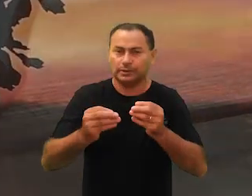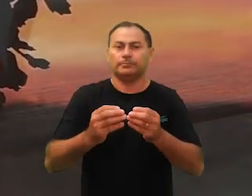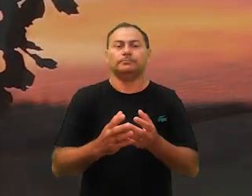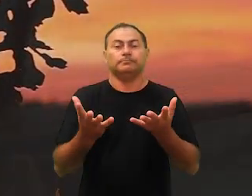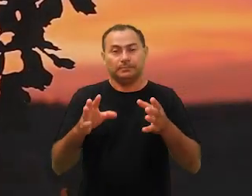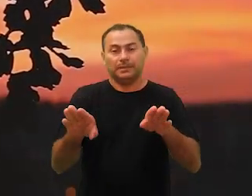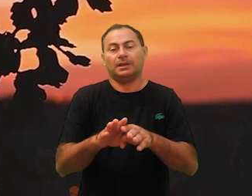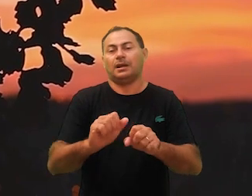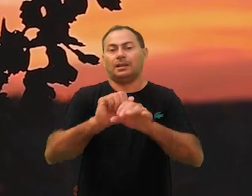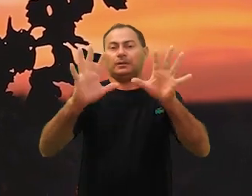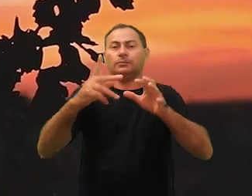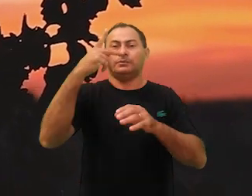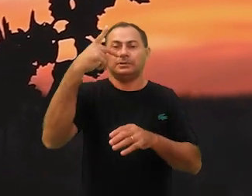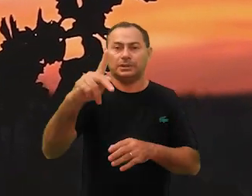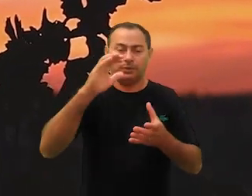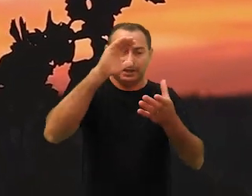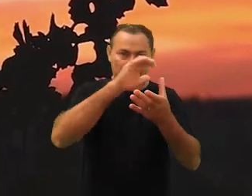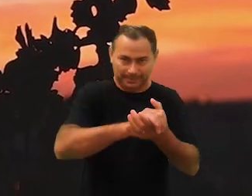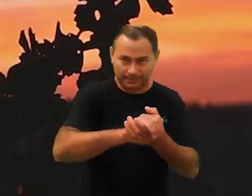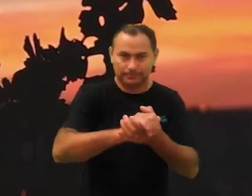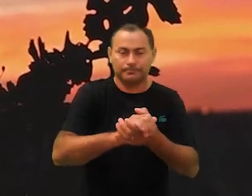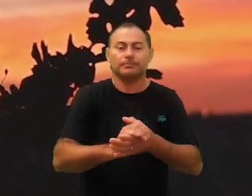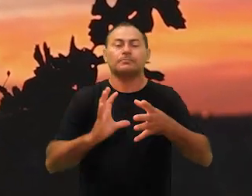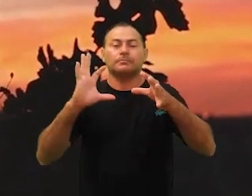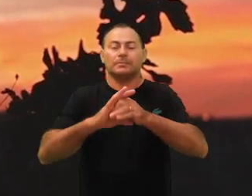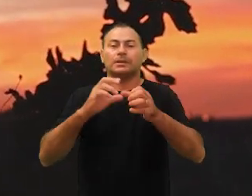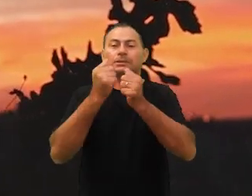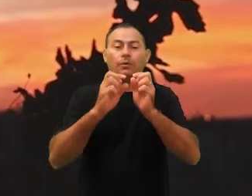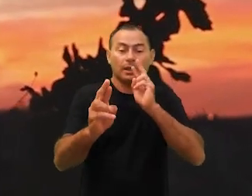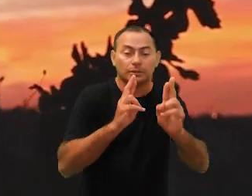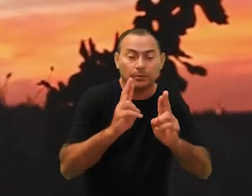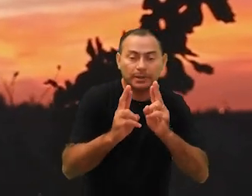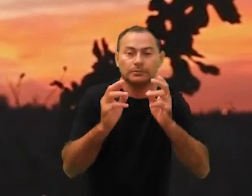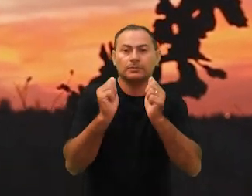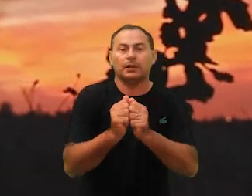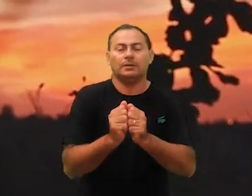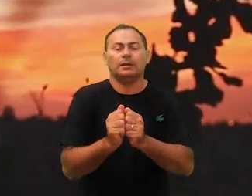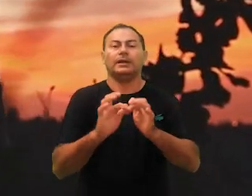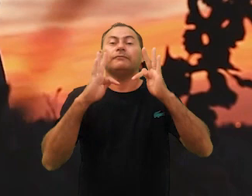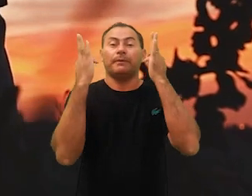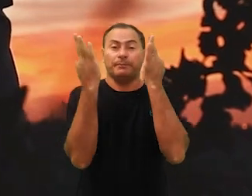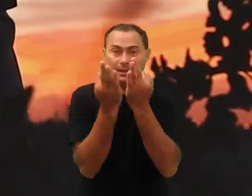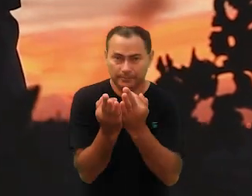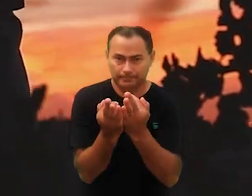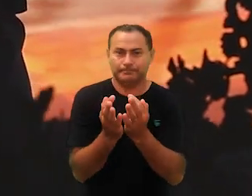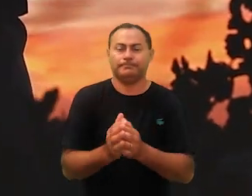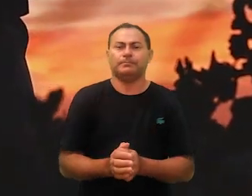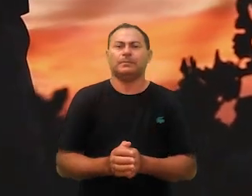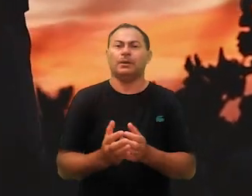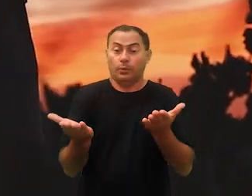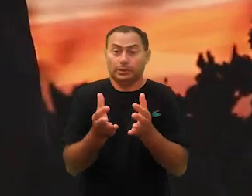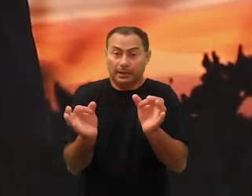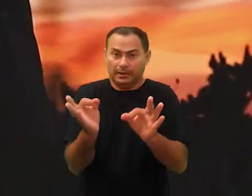todo, incluindo, claro, o seu casamento, incluindo o seu relacionamento em família.